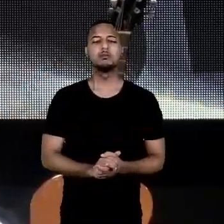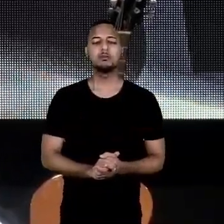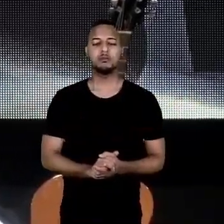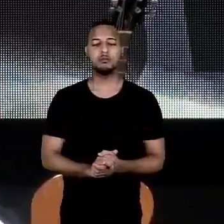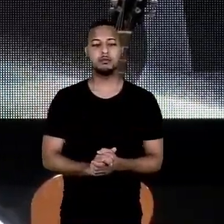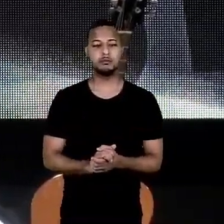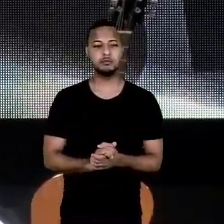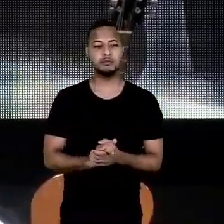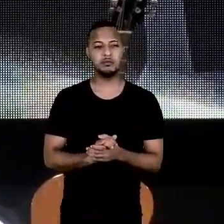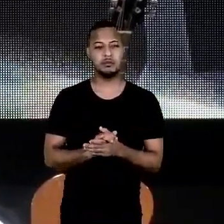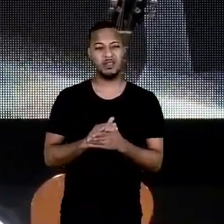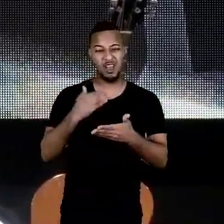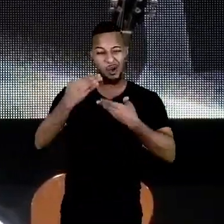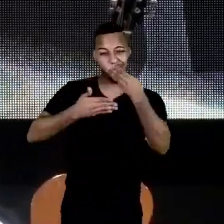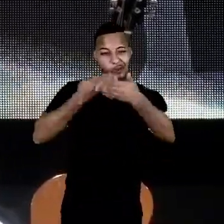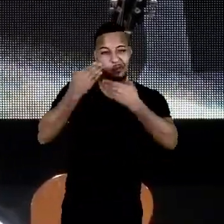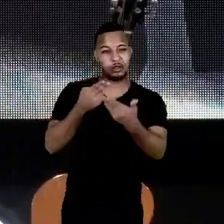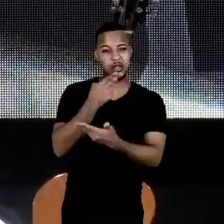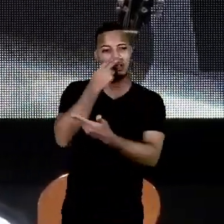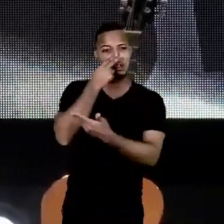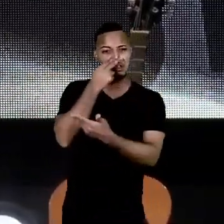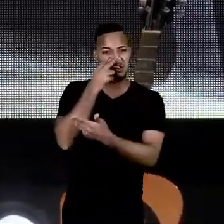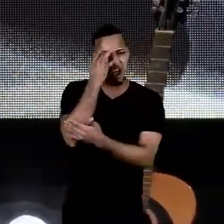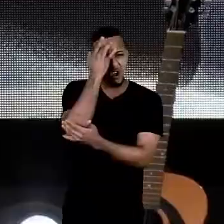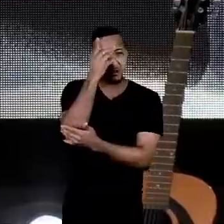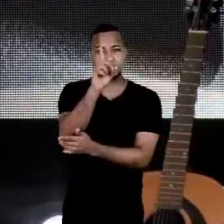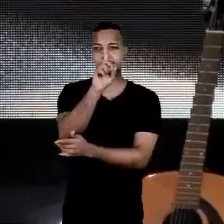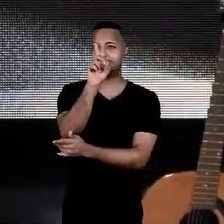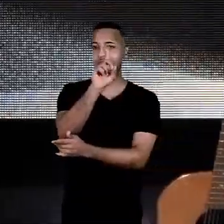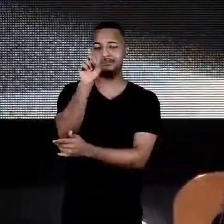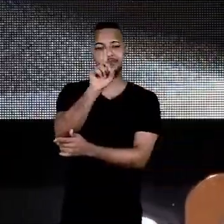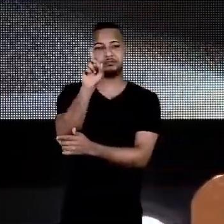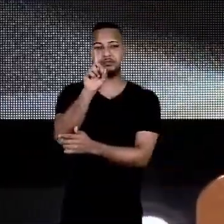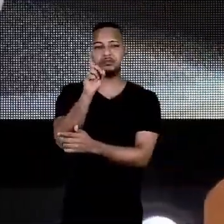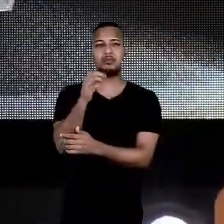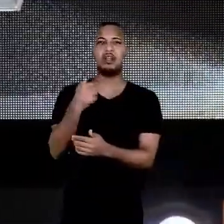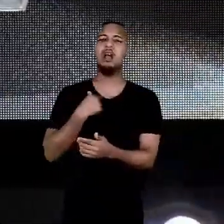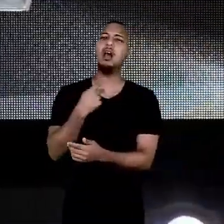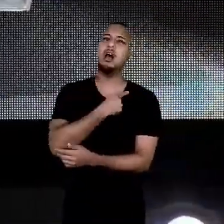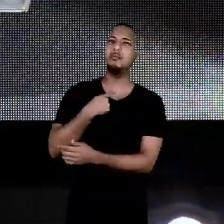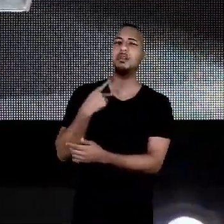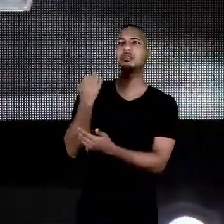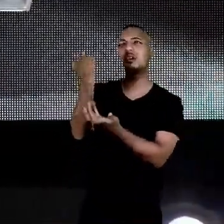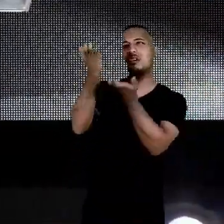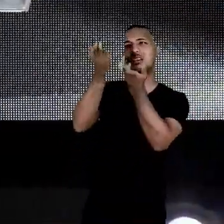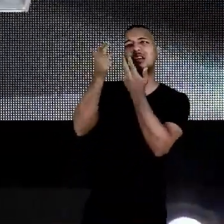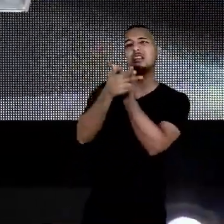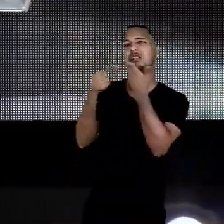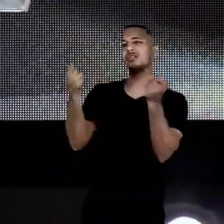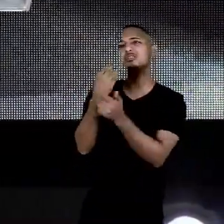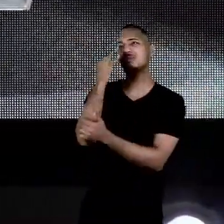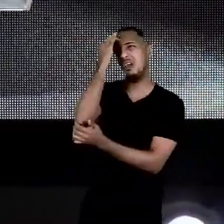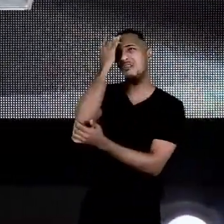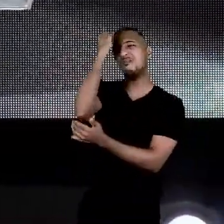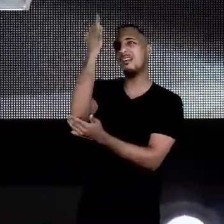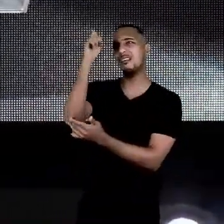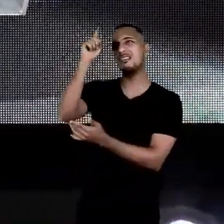É fácil? Não. Pastor, eu queria que as coisas fossem mais fáceis. Quem não